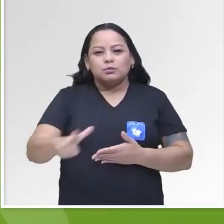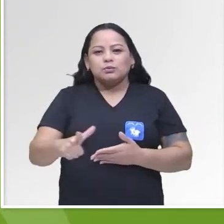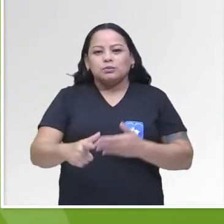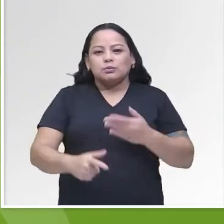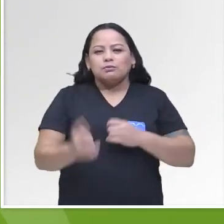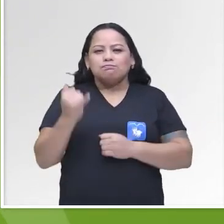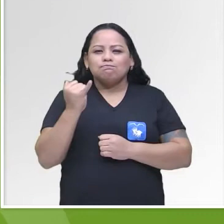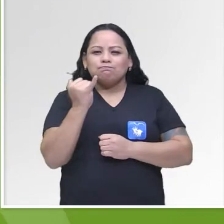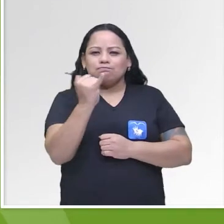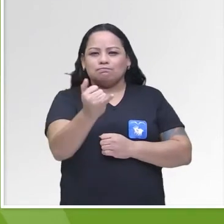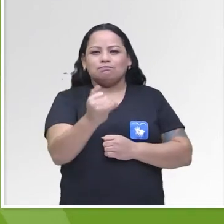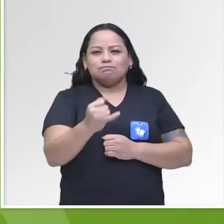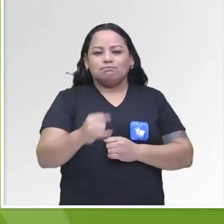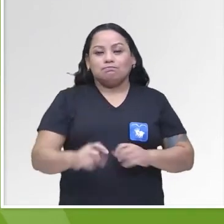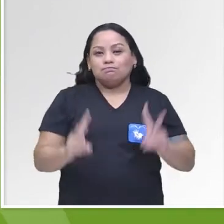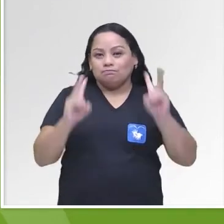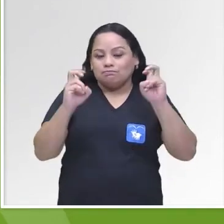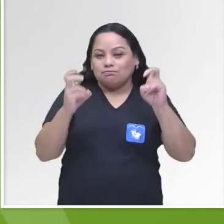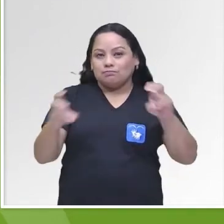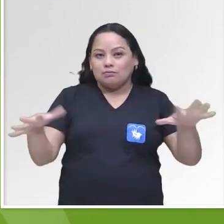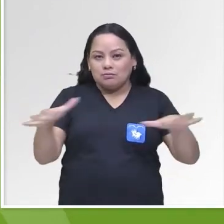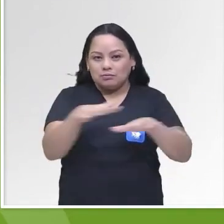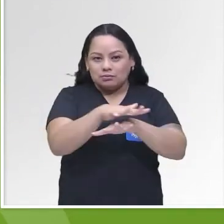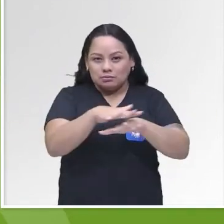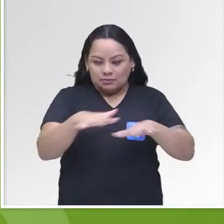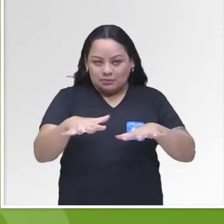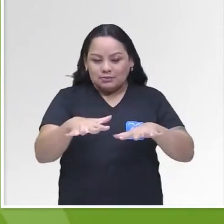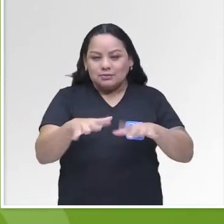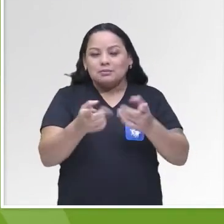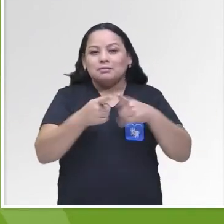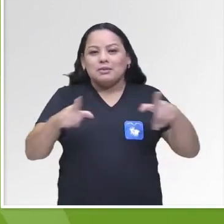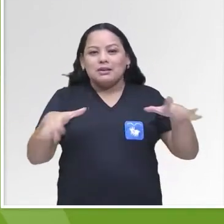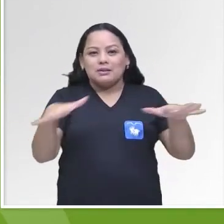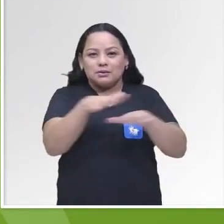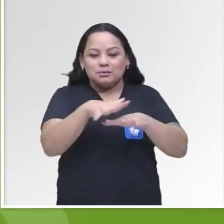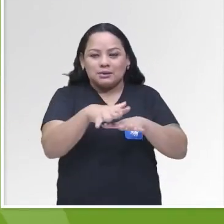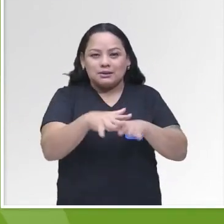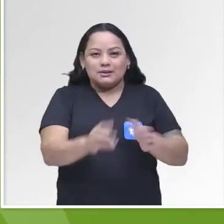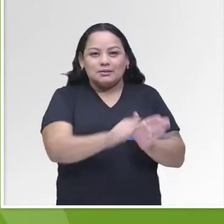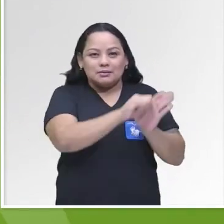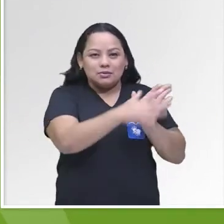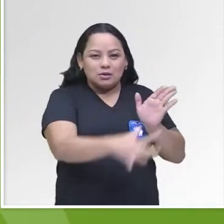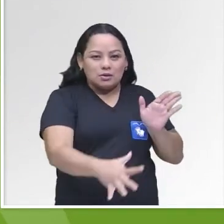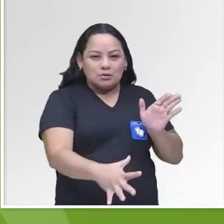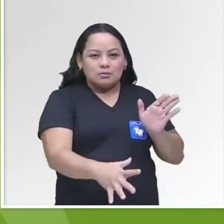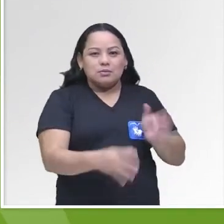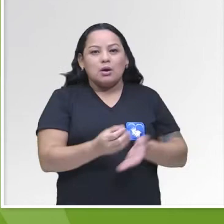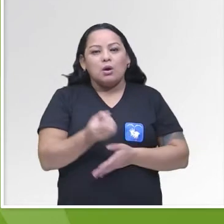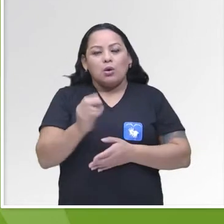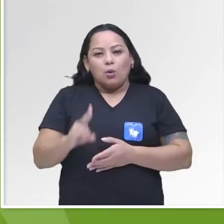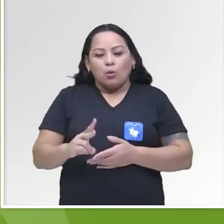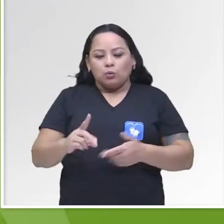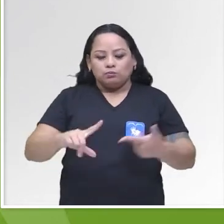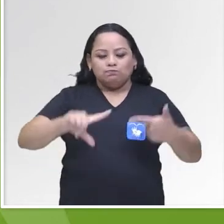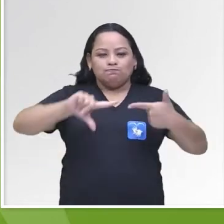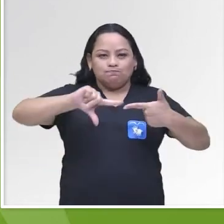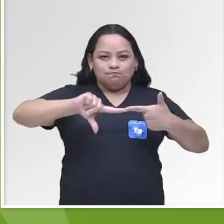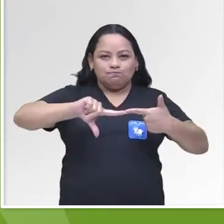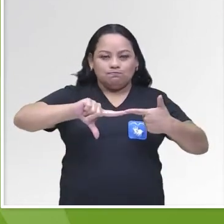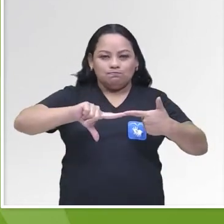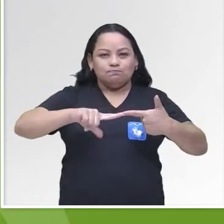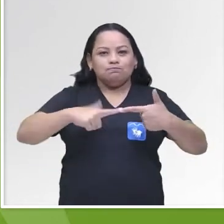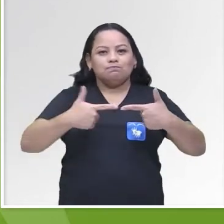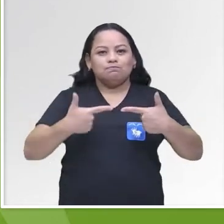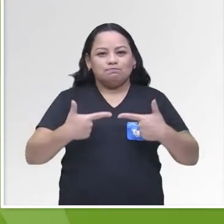falando sobre isomeria. Só que a isomeria é a isomeria geométrica ou cis-trans. Mas